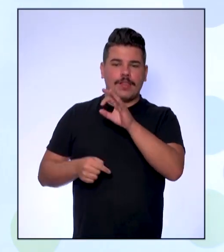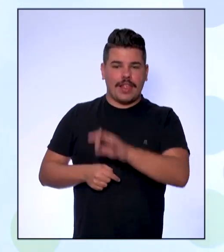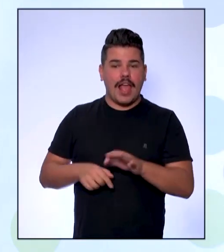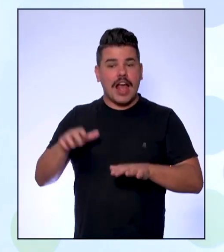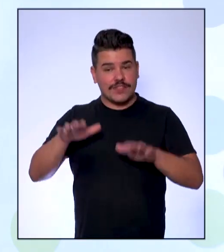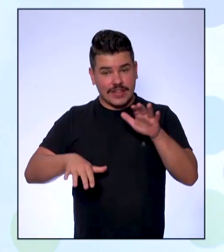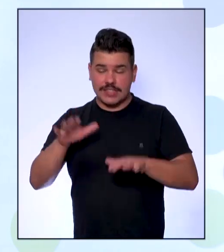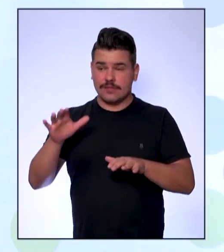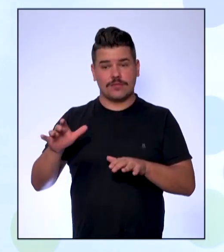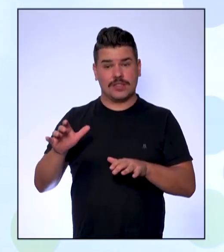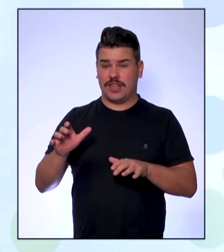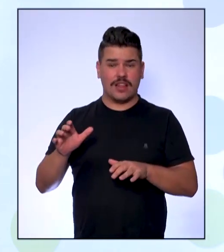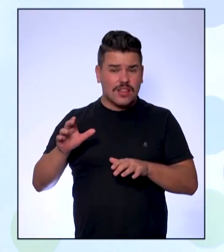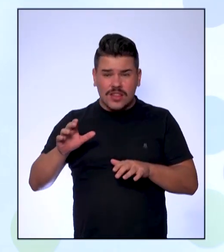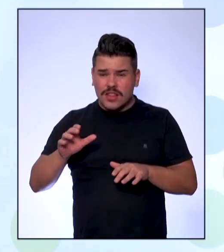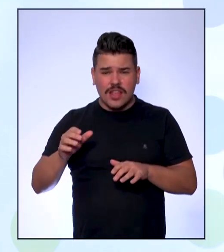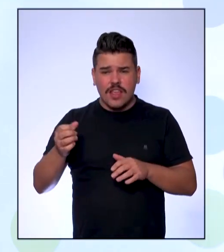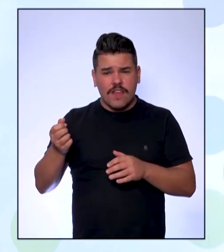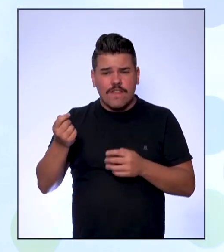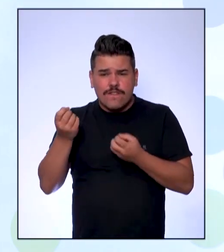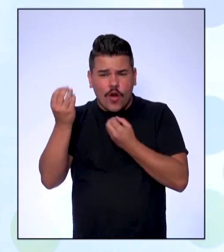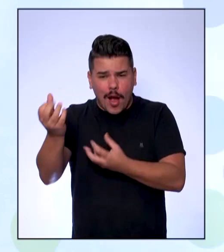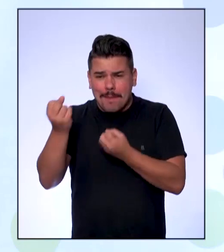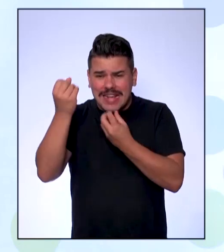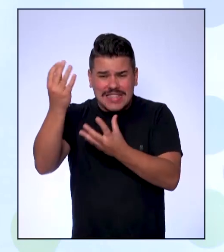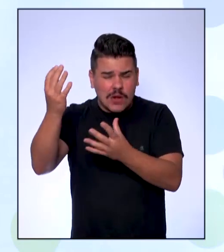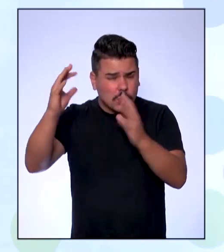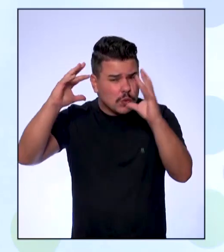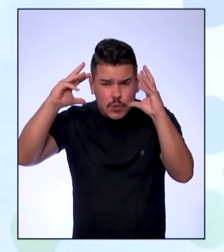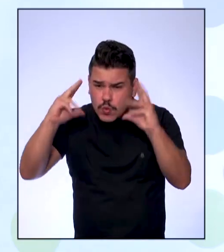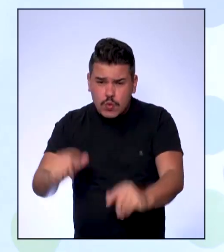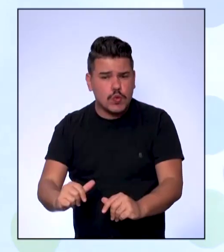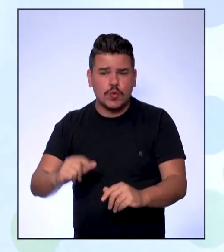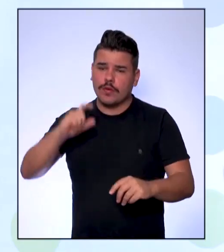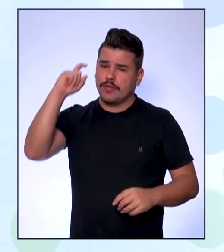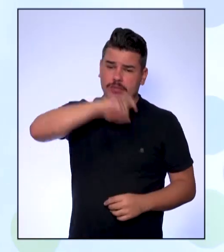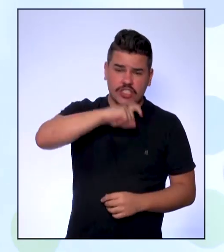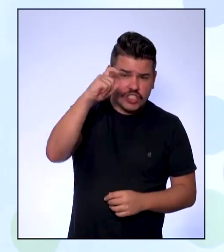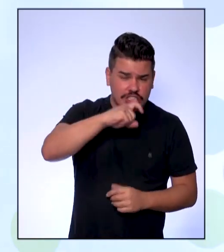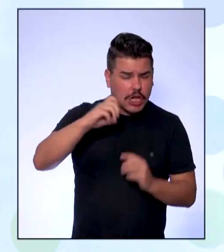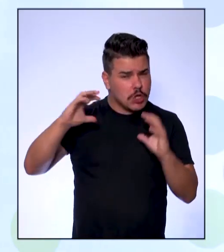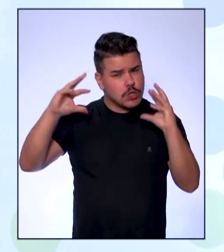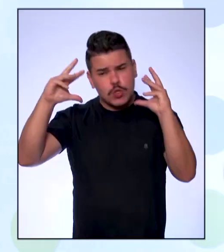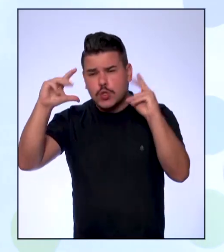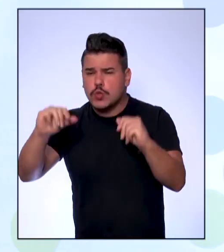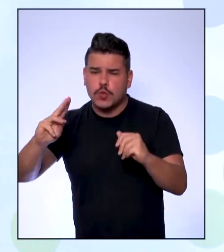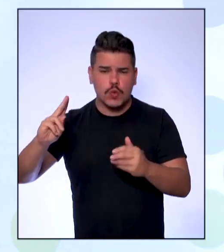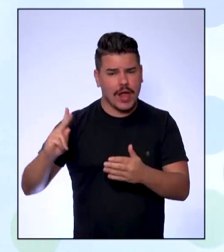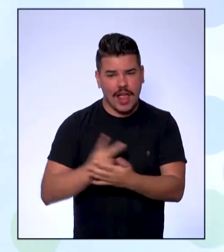notícias completamente falsas, isso a gente não pode excluir, mas podem ser notícias ali manipuladas ou que a intenção